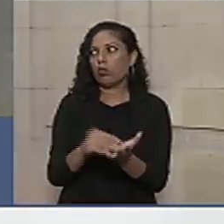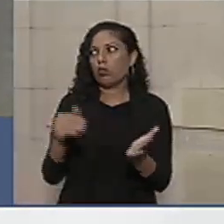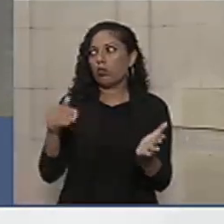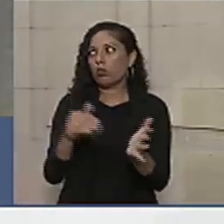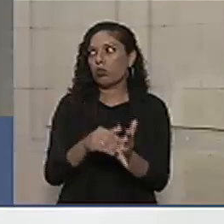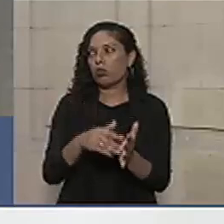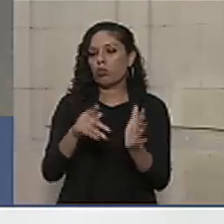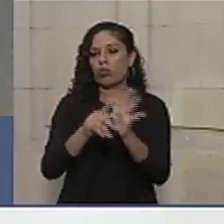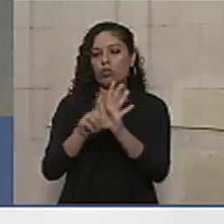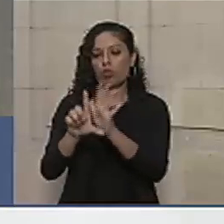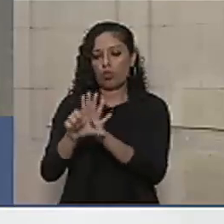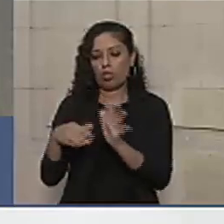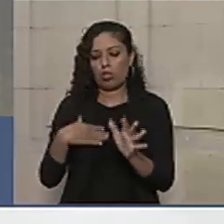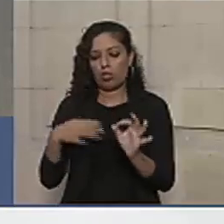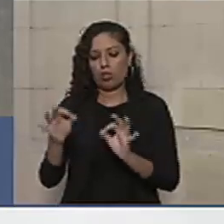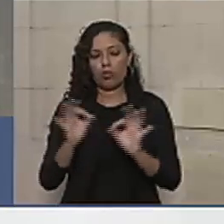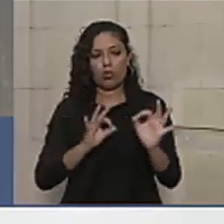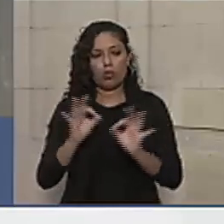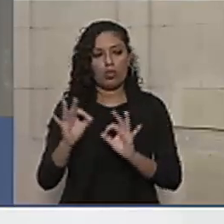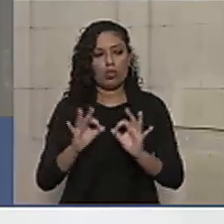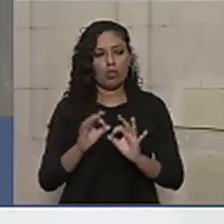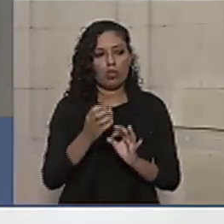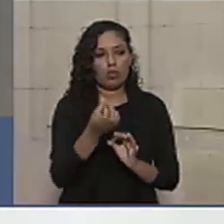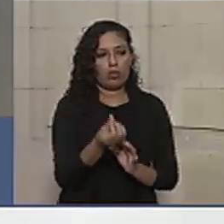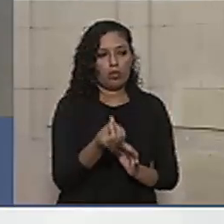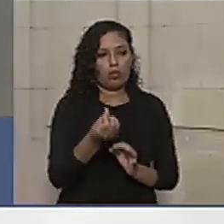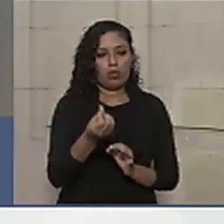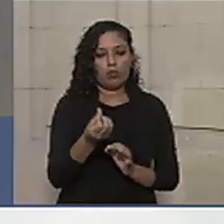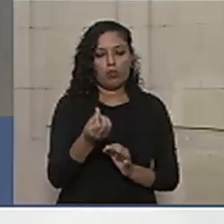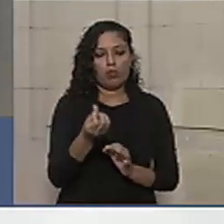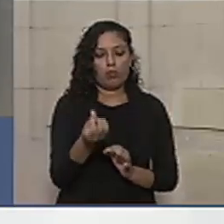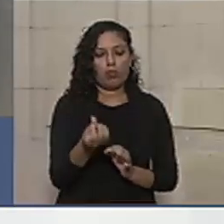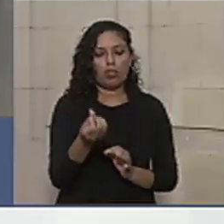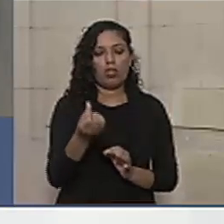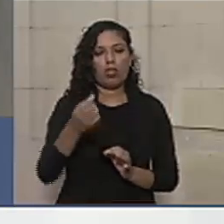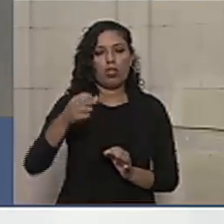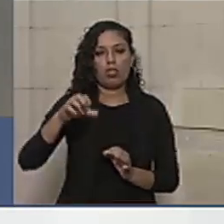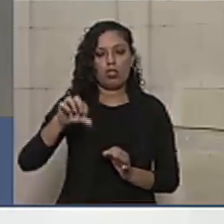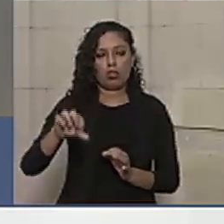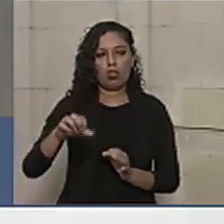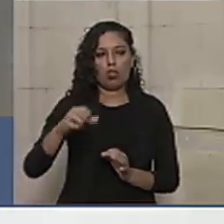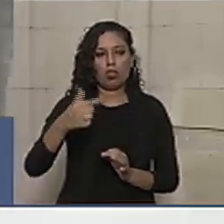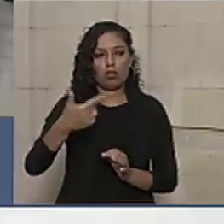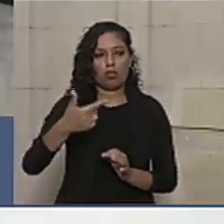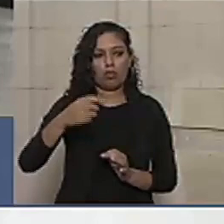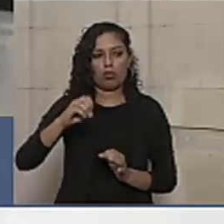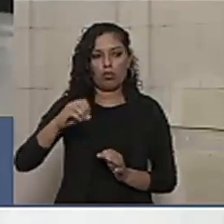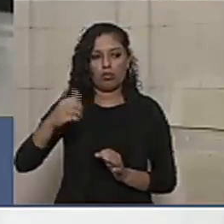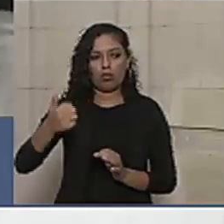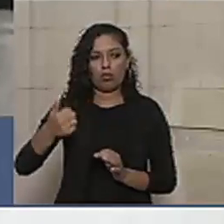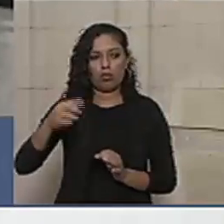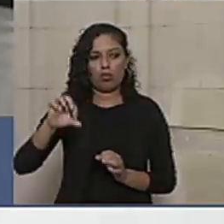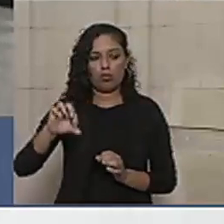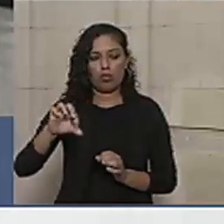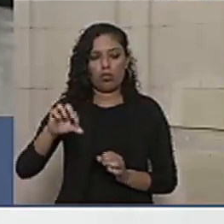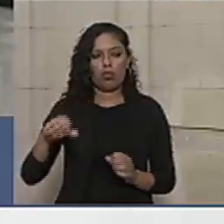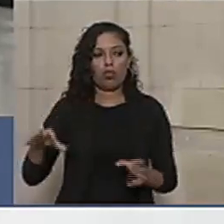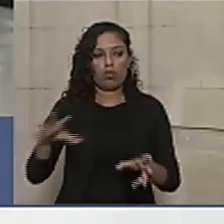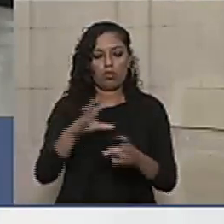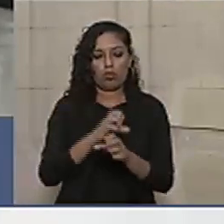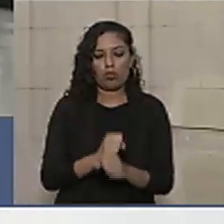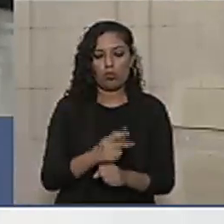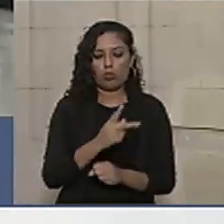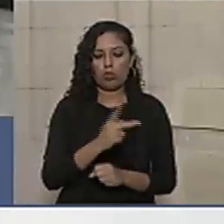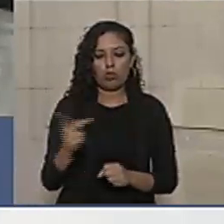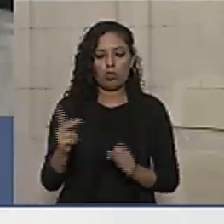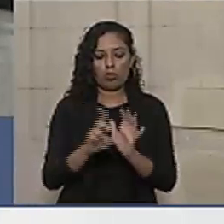projeto, que é de minha autoria, que é o 69 de 2019, tenta juntar duas leis sobre a questão